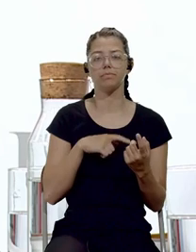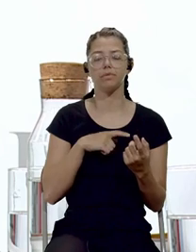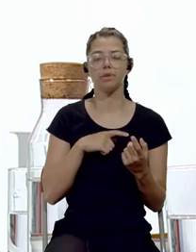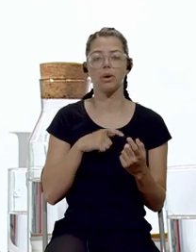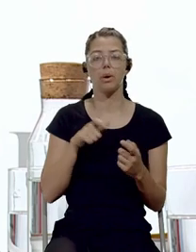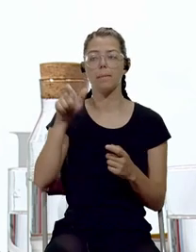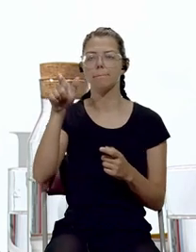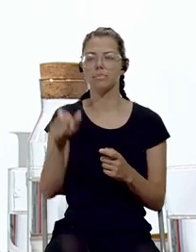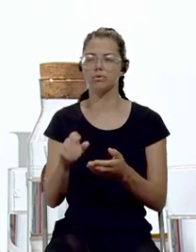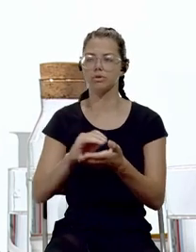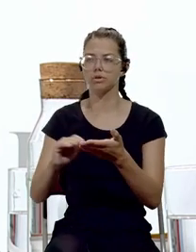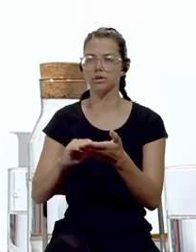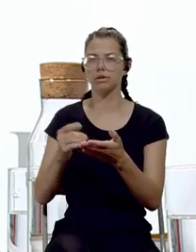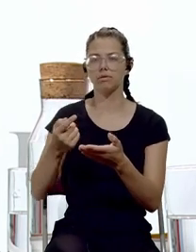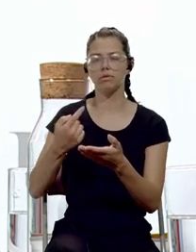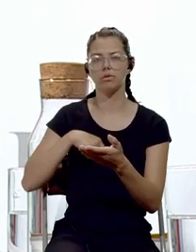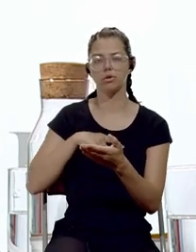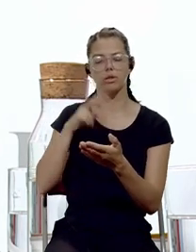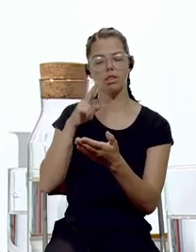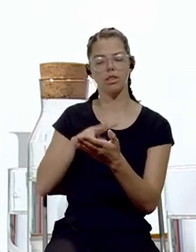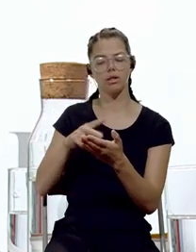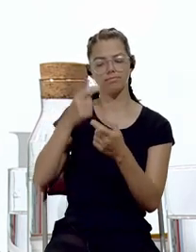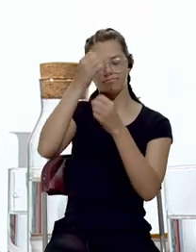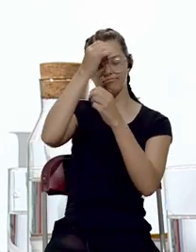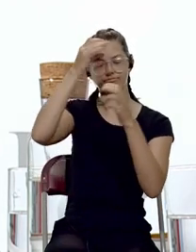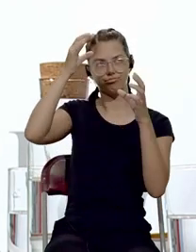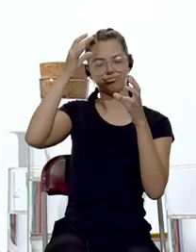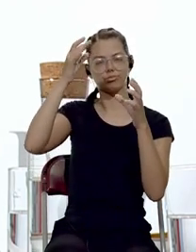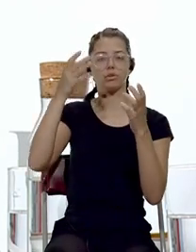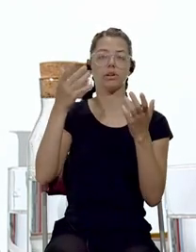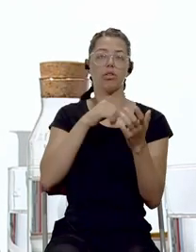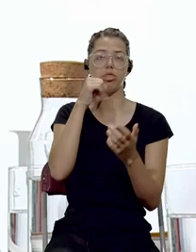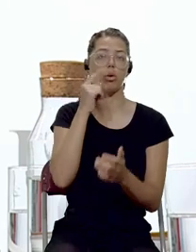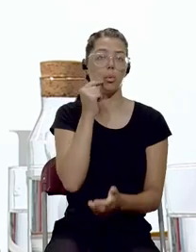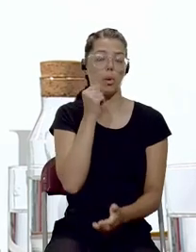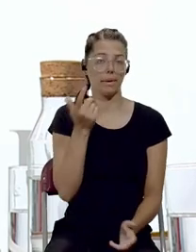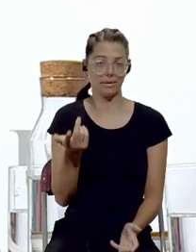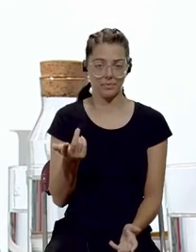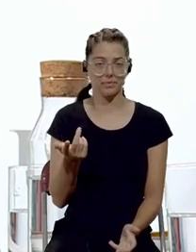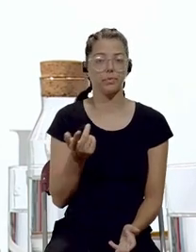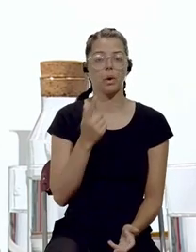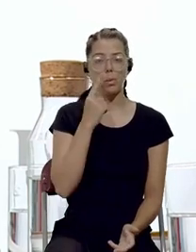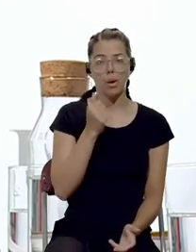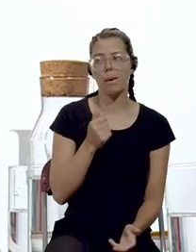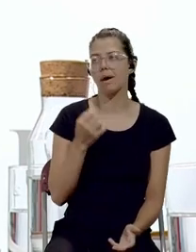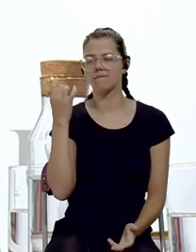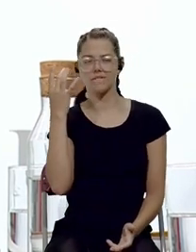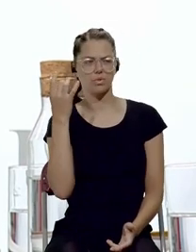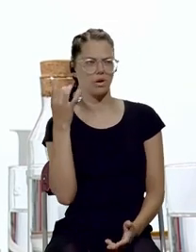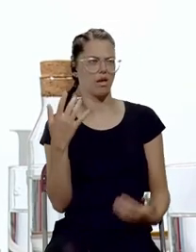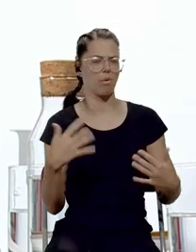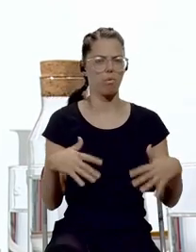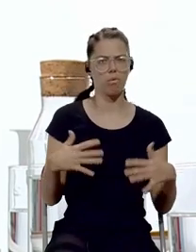que escreve, porque muitas vezes a imagem da pessoa que escreve é a imagem de um homem, é um homem, é um aventureiro, é um tipo